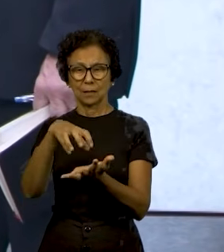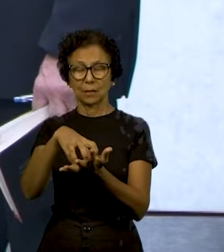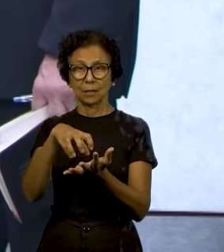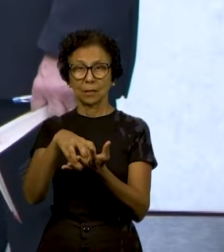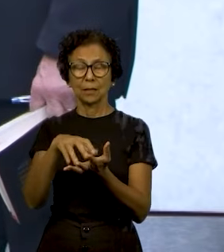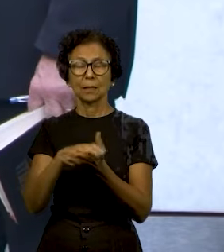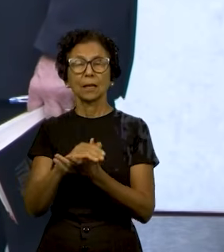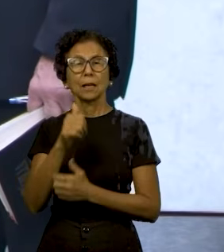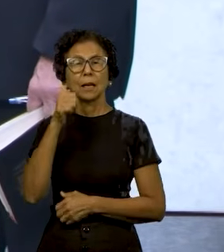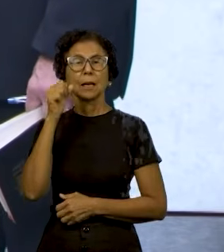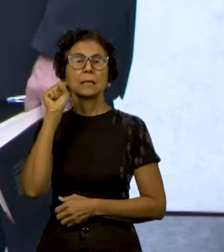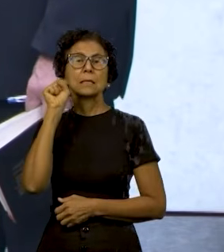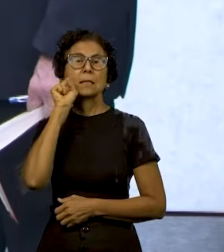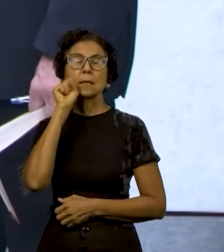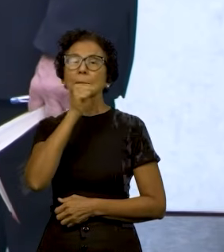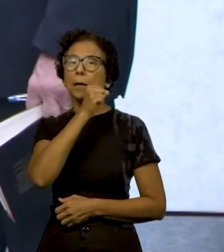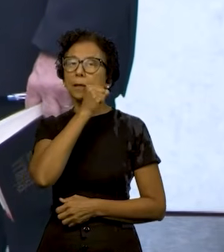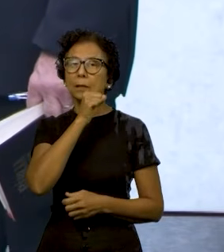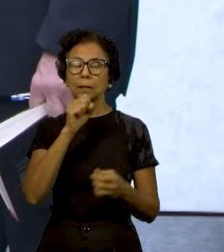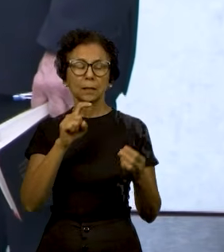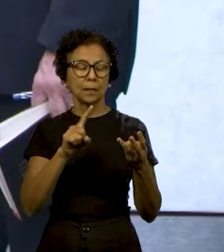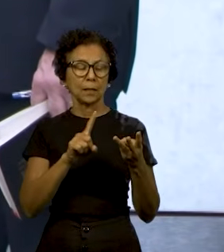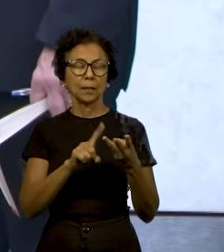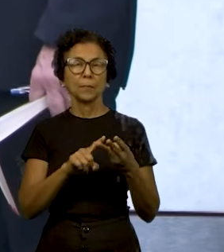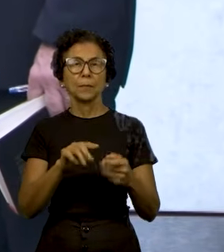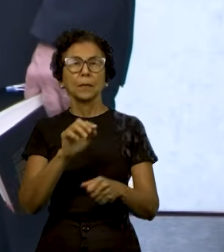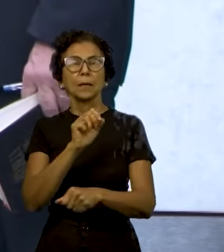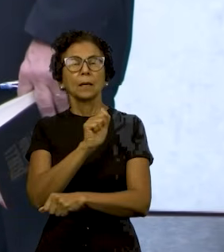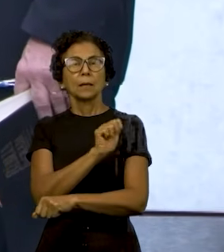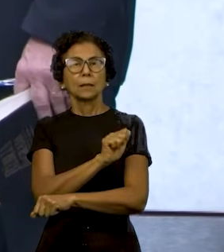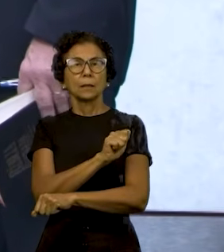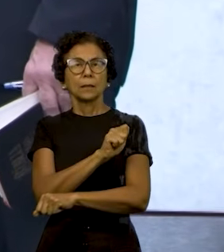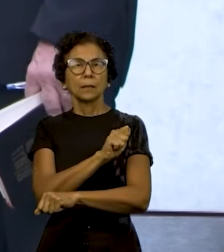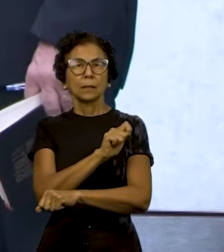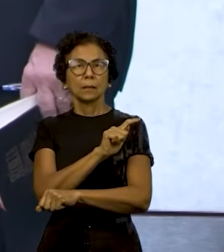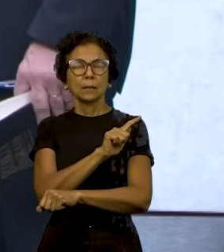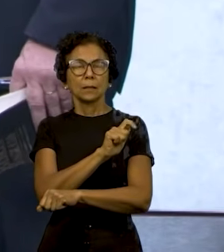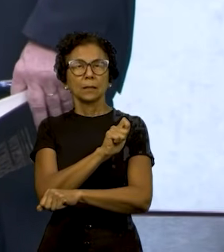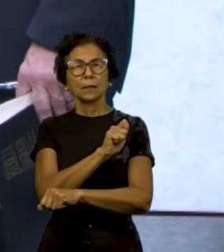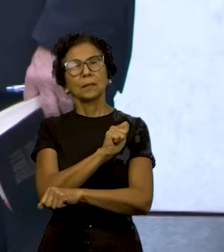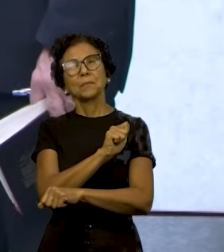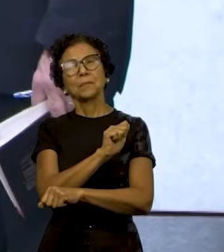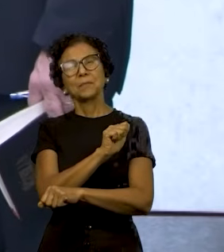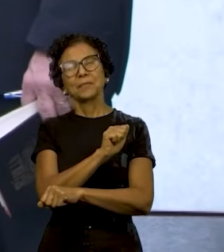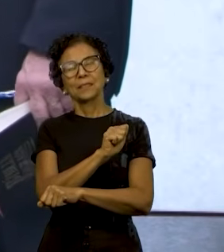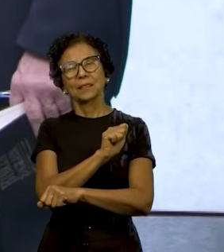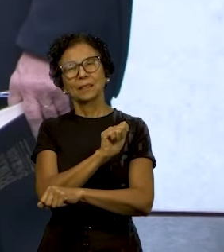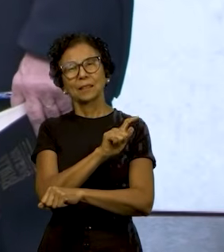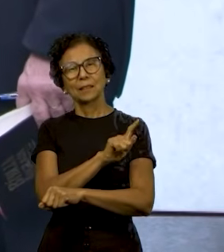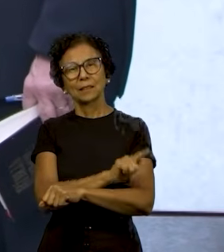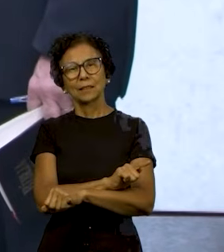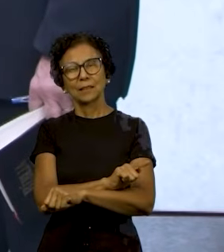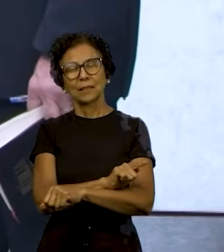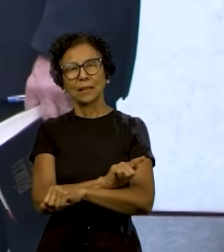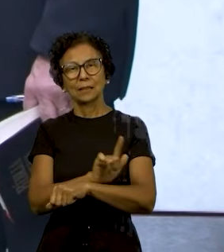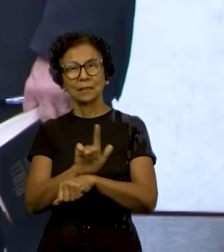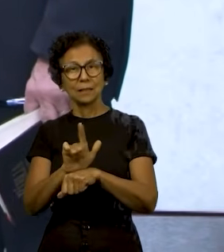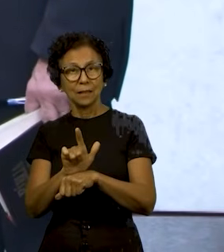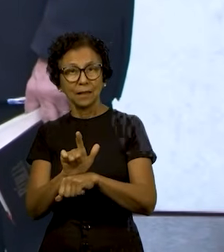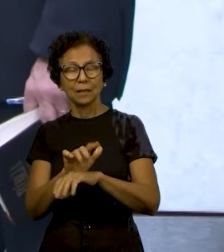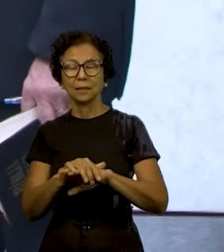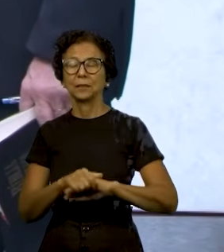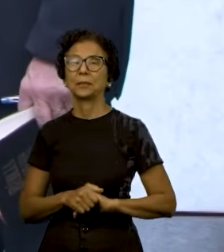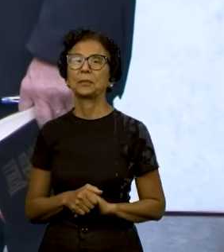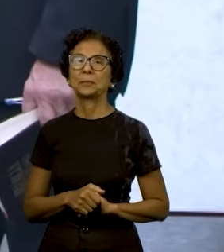temos Samaria. Na parte norte, nós temos a Galileia. Vejamos aqui o Mar da Galileia, descendo